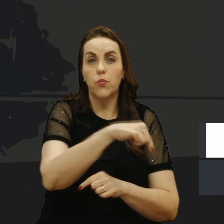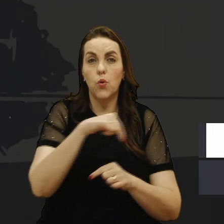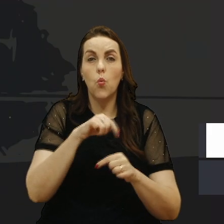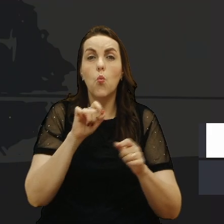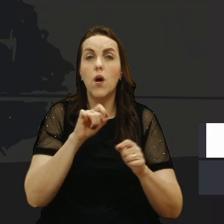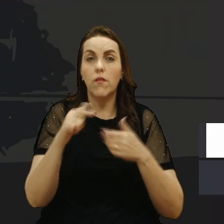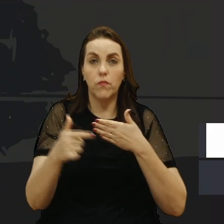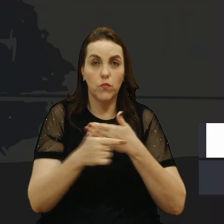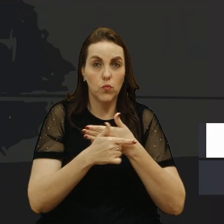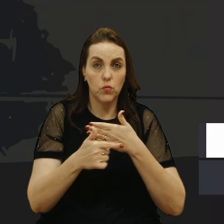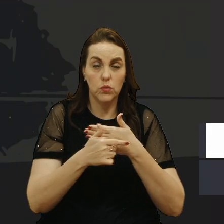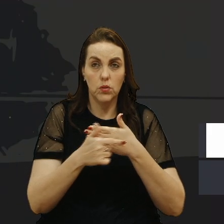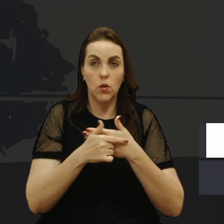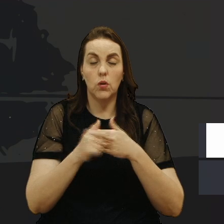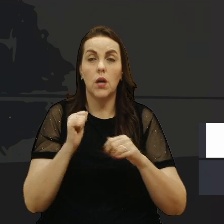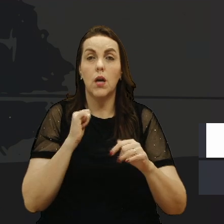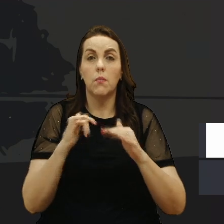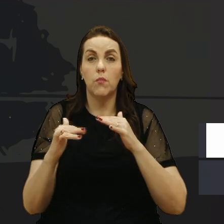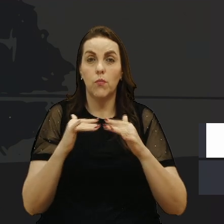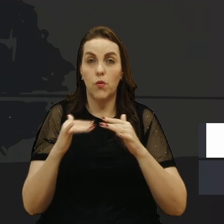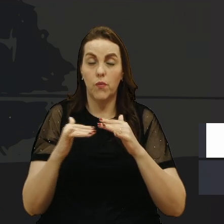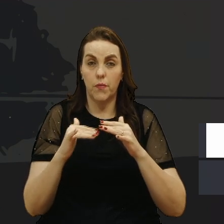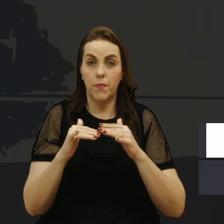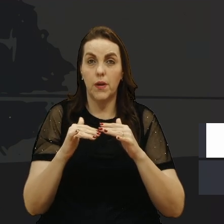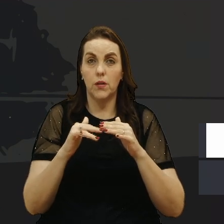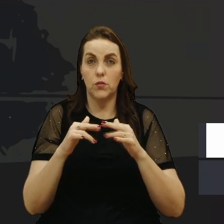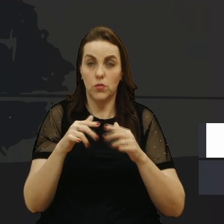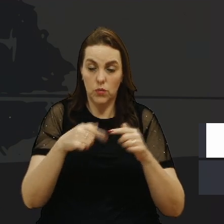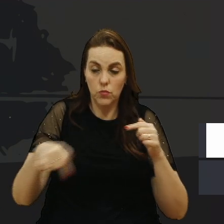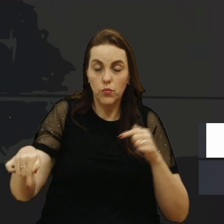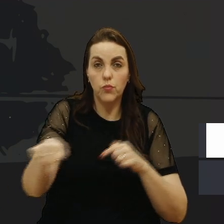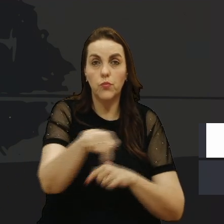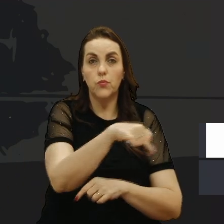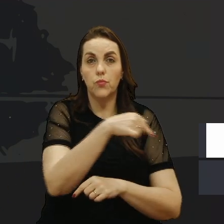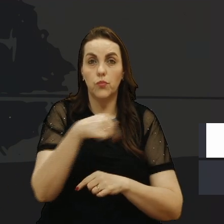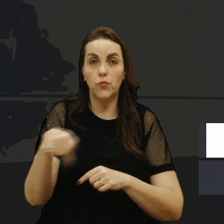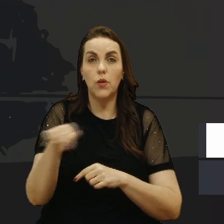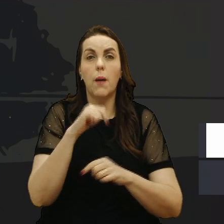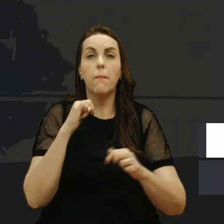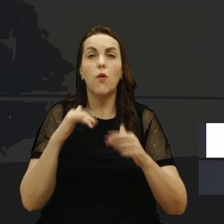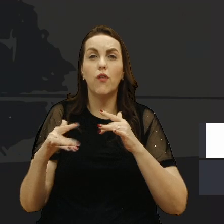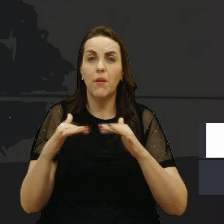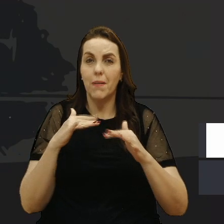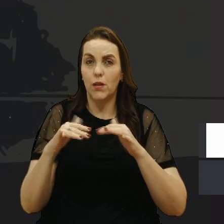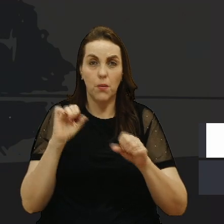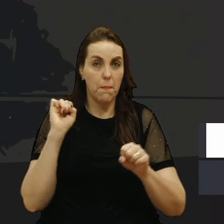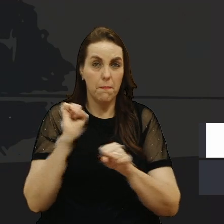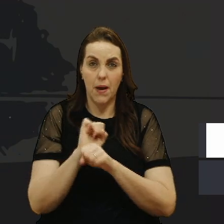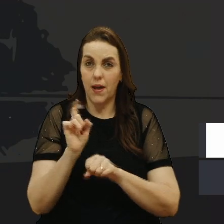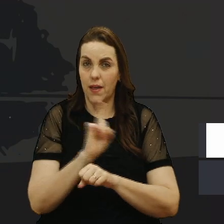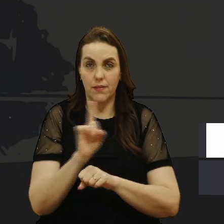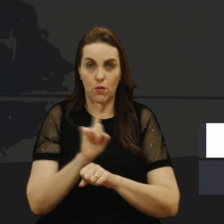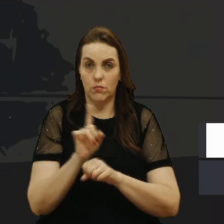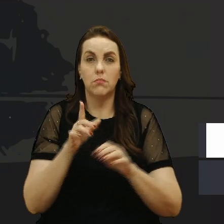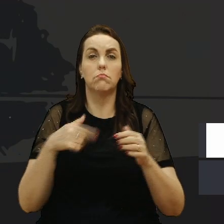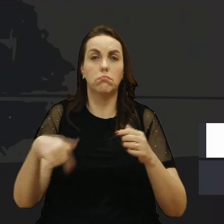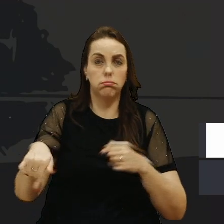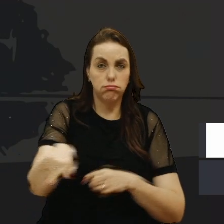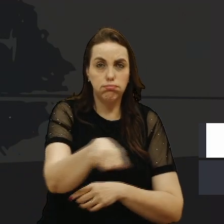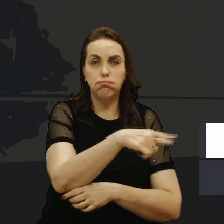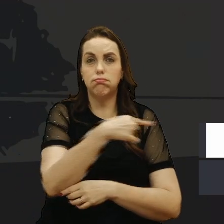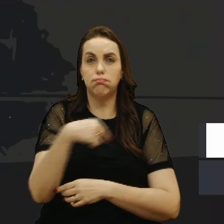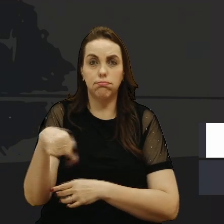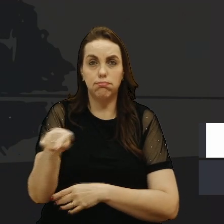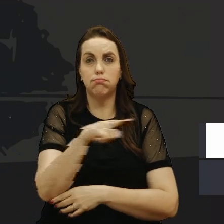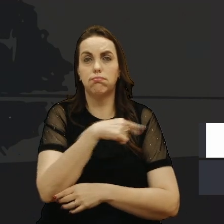que o movimento as rotações, os movimentos aconteçam em movimento, né? Ali não existe parada para você fazer o